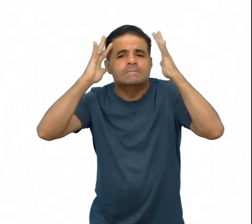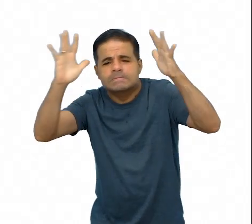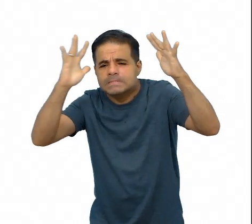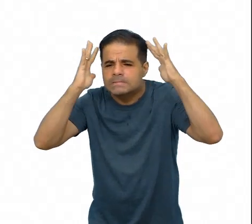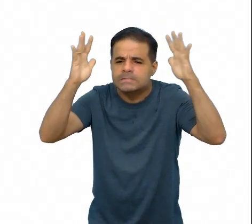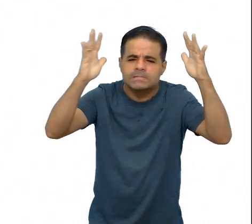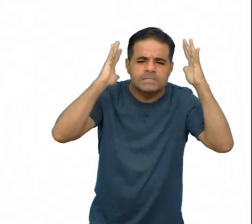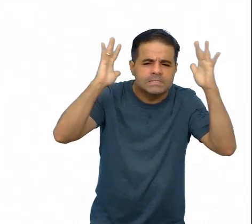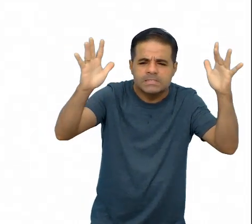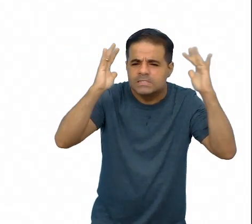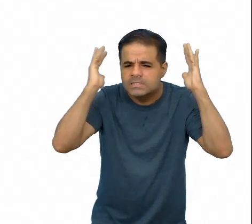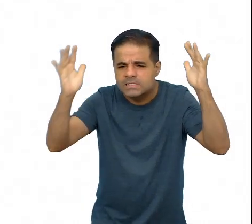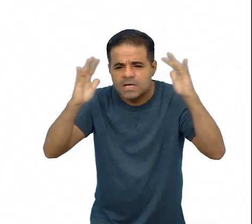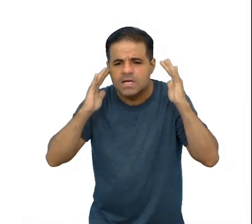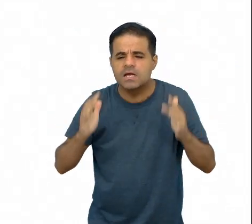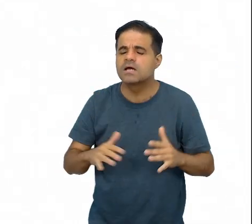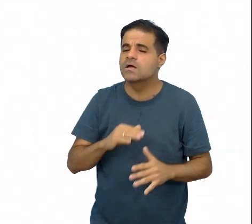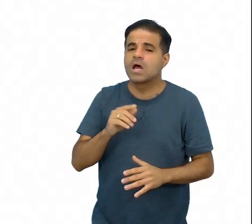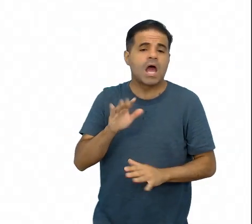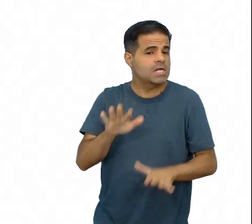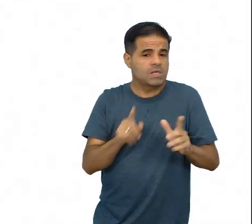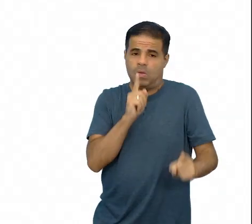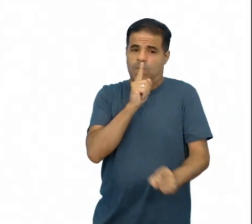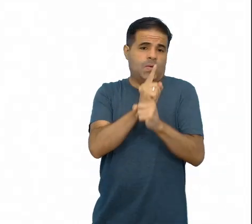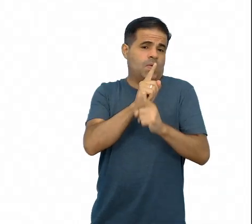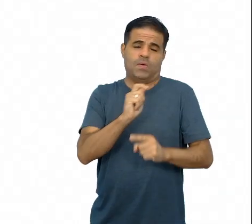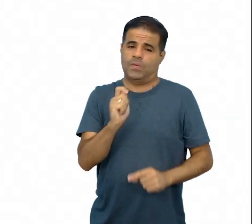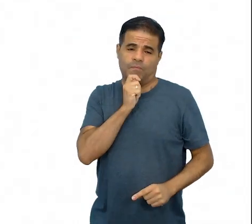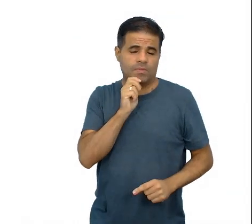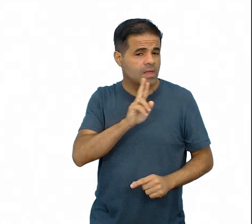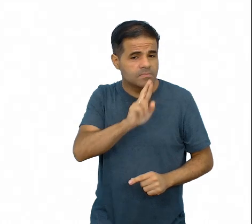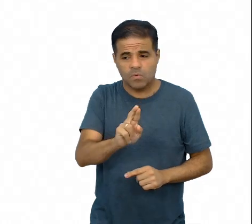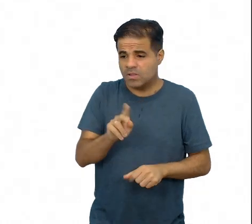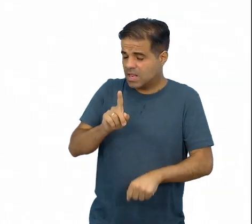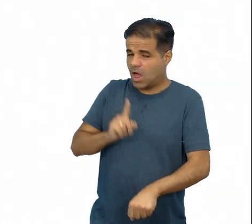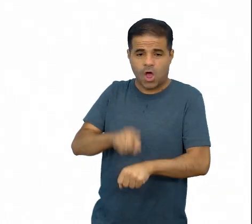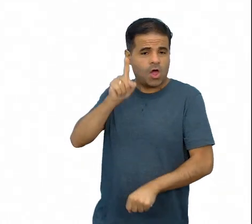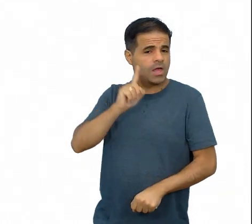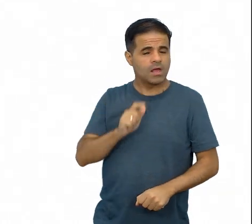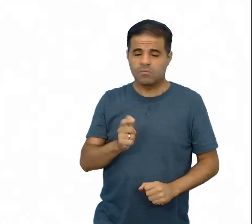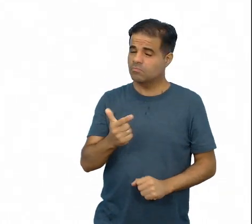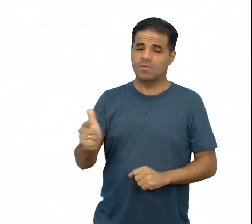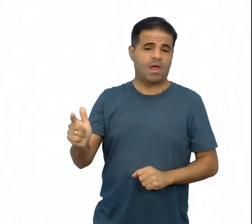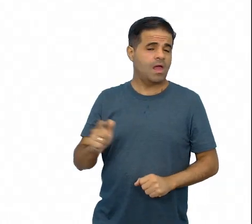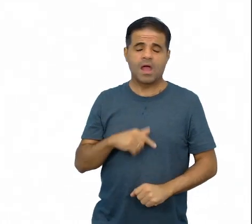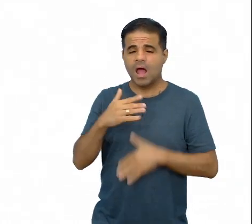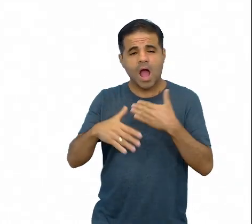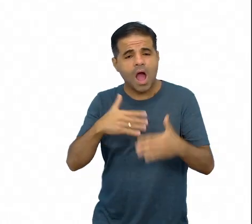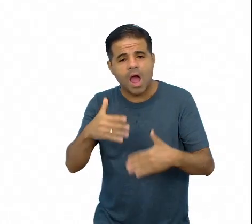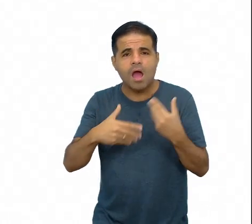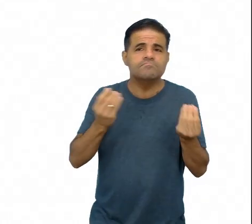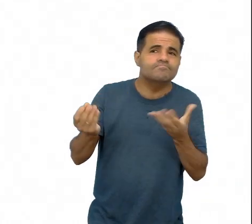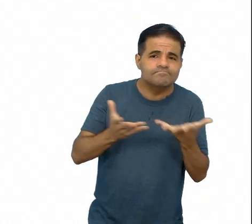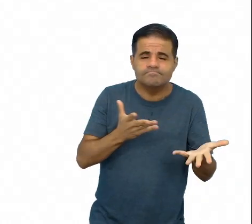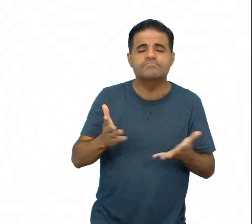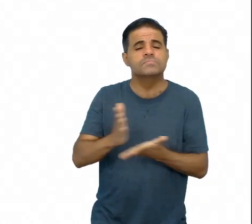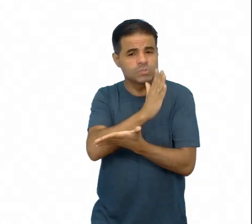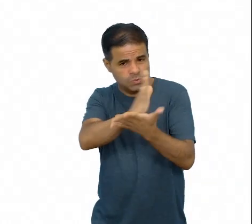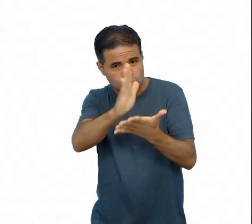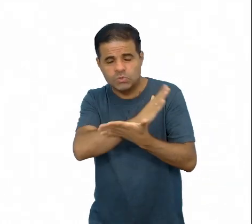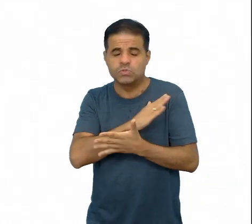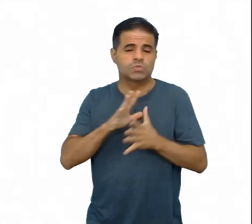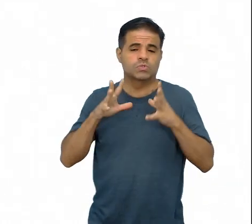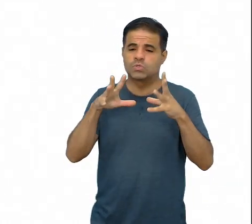pensando, né, embora não encontre respostas ali para aquele momento, né, embora também alguns,